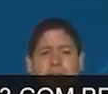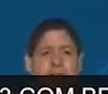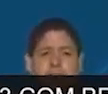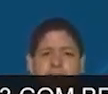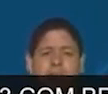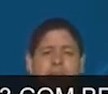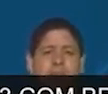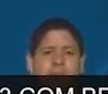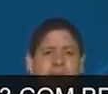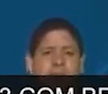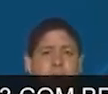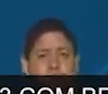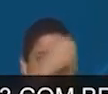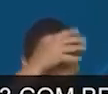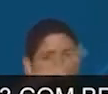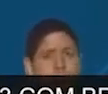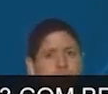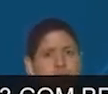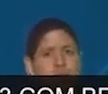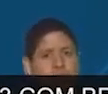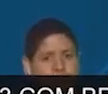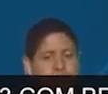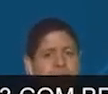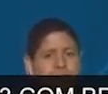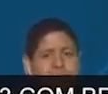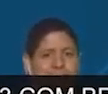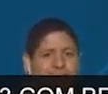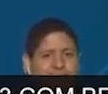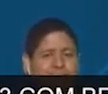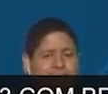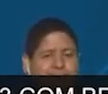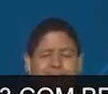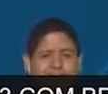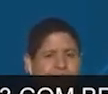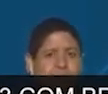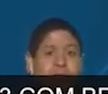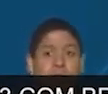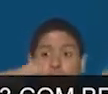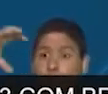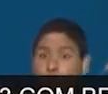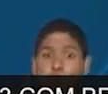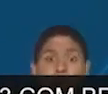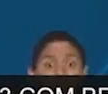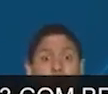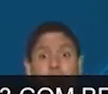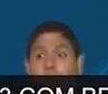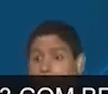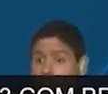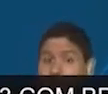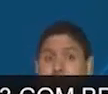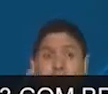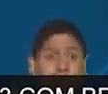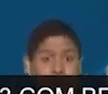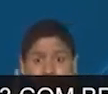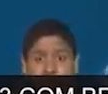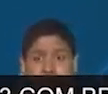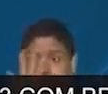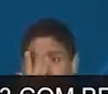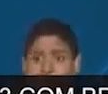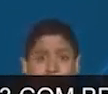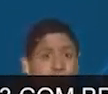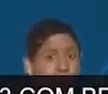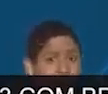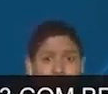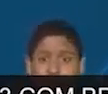O município entrou em estado de calamidade. Segundo a prefeitura, choveu mais do que o esperado para todo mês de fevereiro.